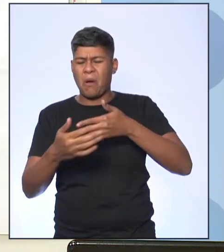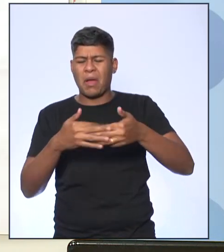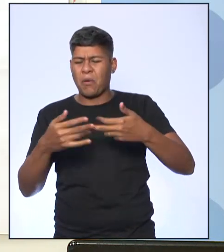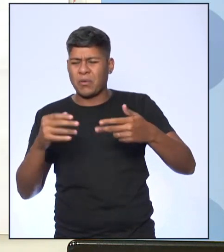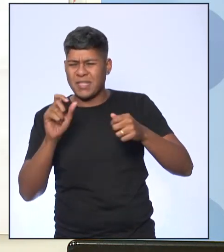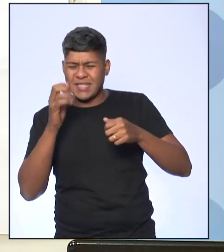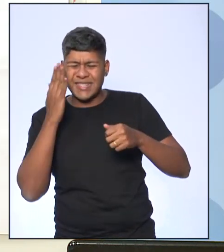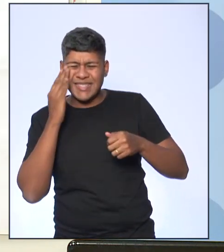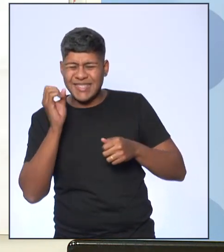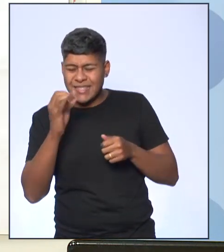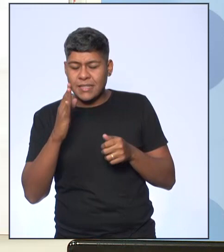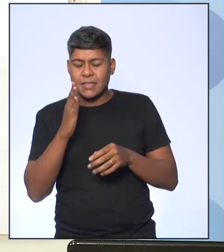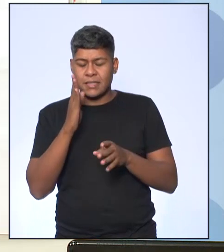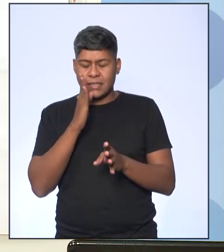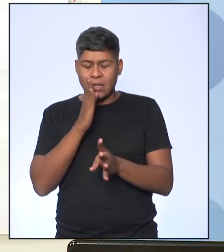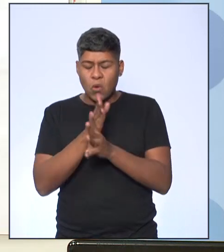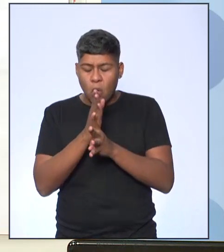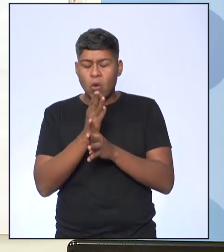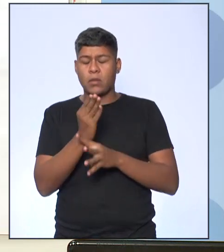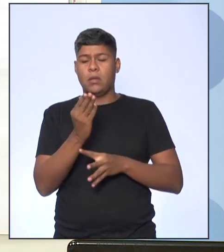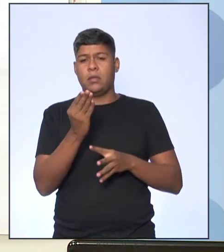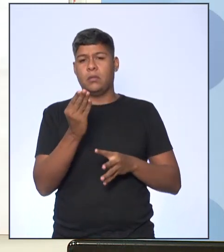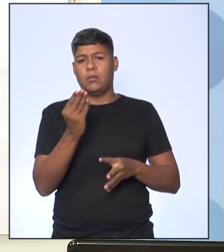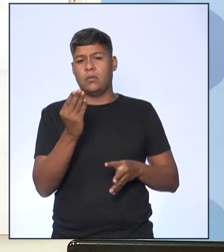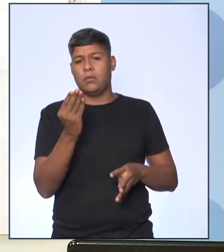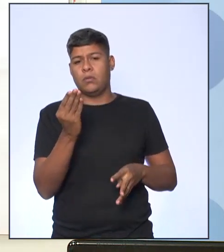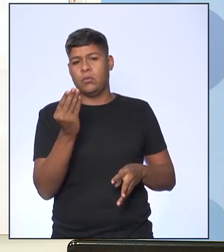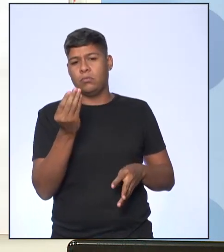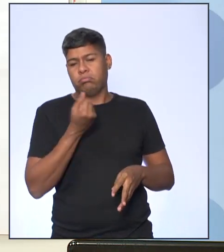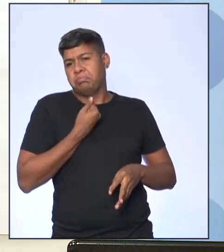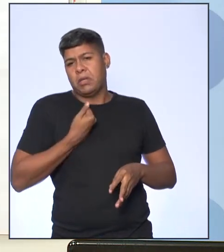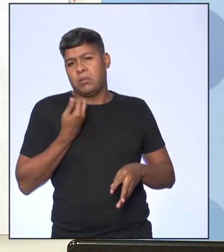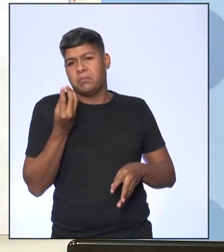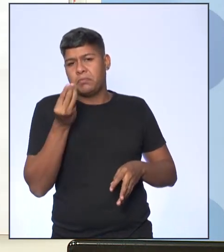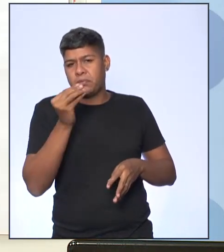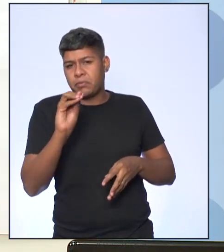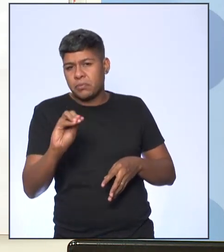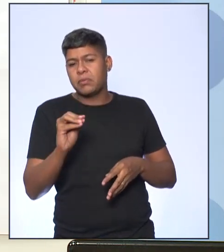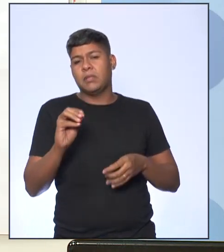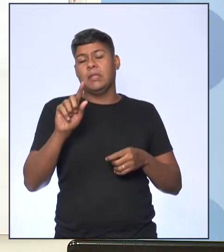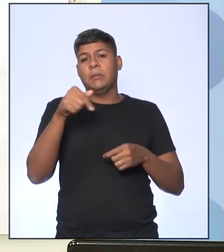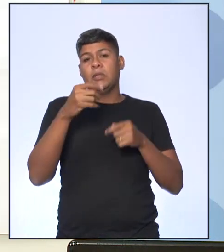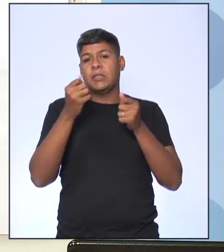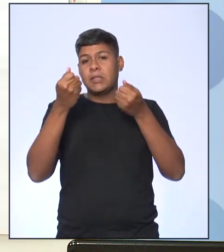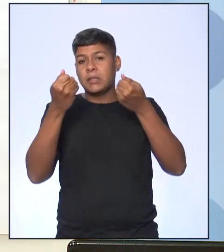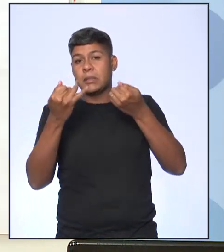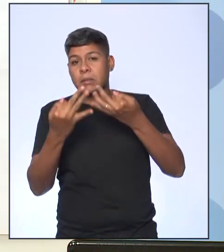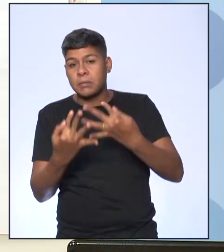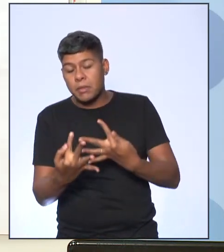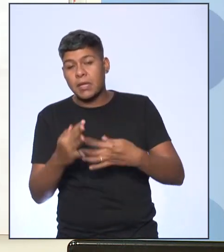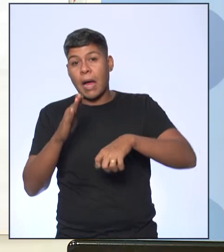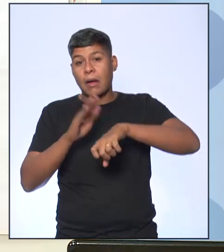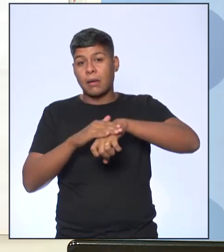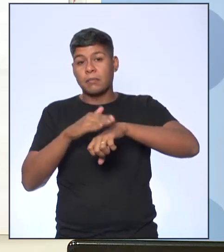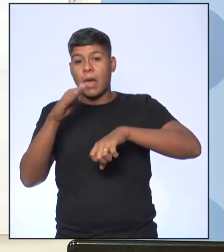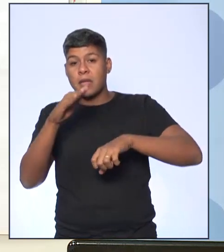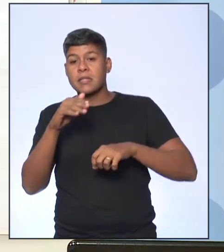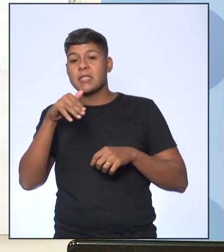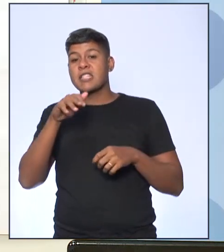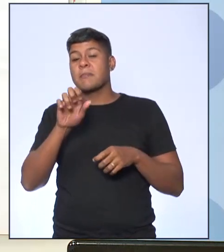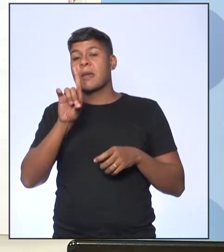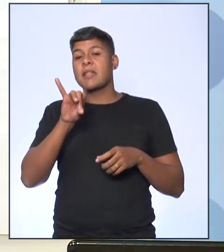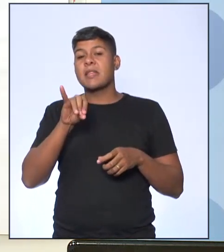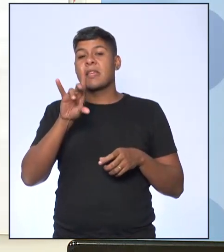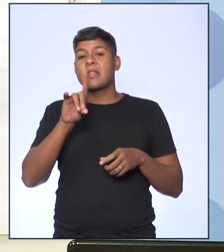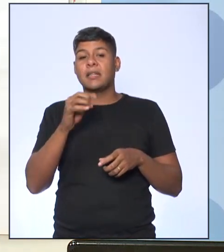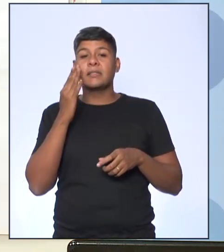medir ali, você vai encontrar esse valor. Curiosamente, eu vou explicar um pouquinho mais, essa medida cabe